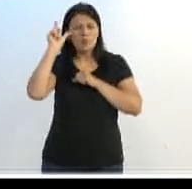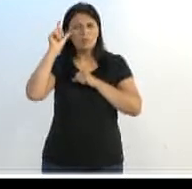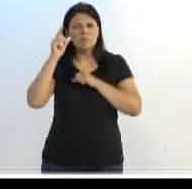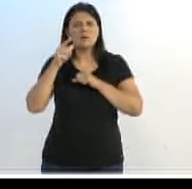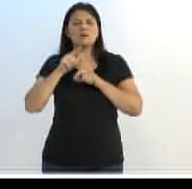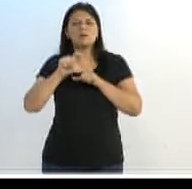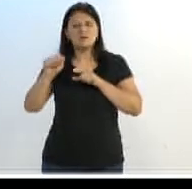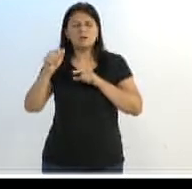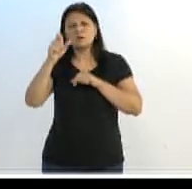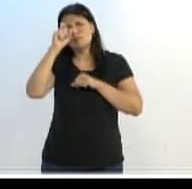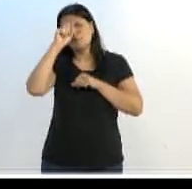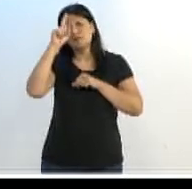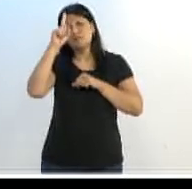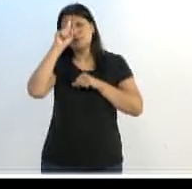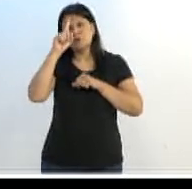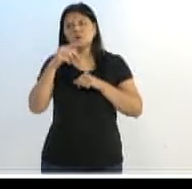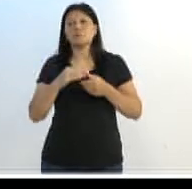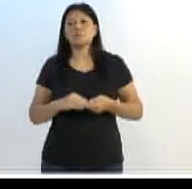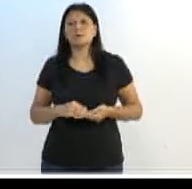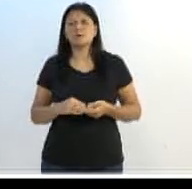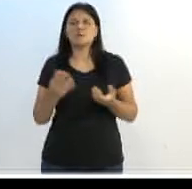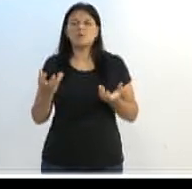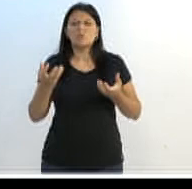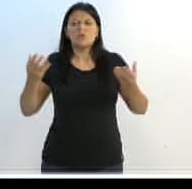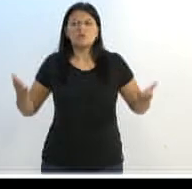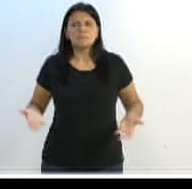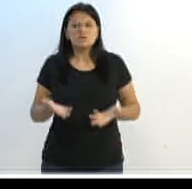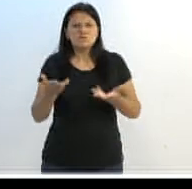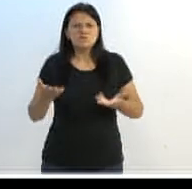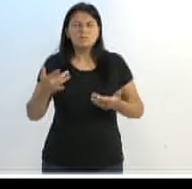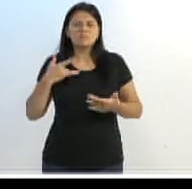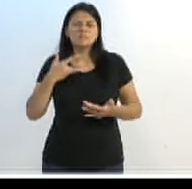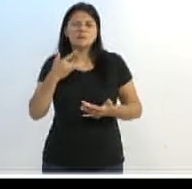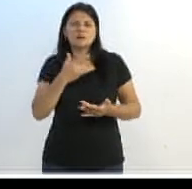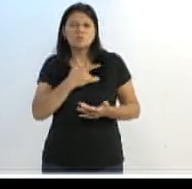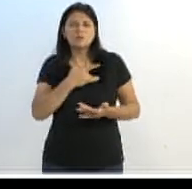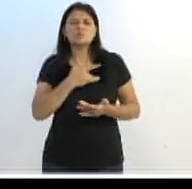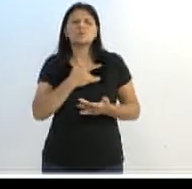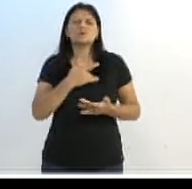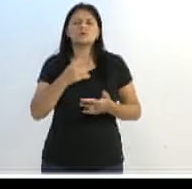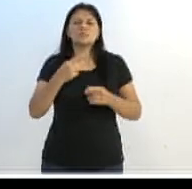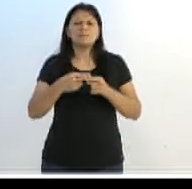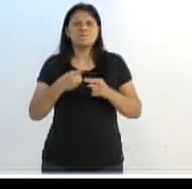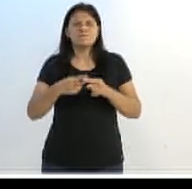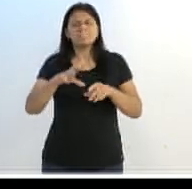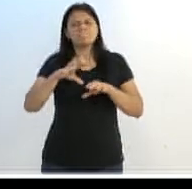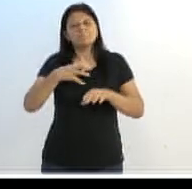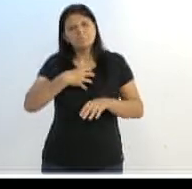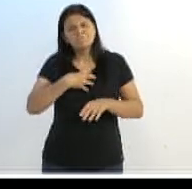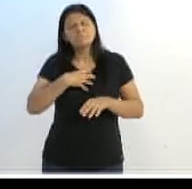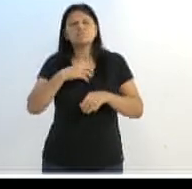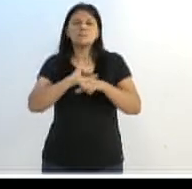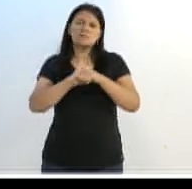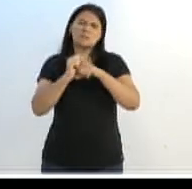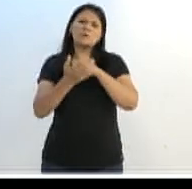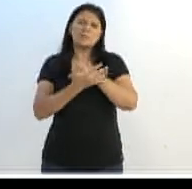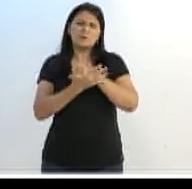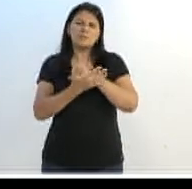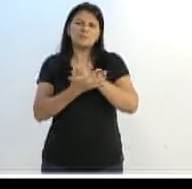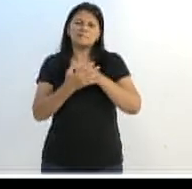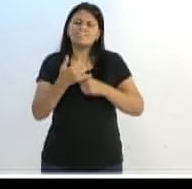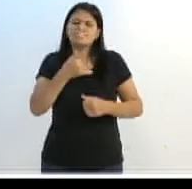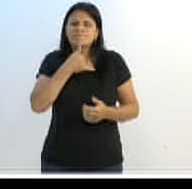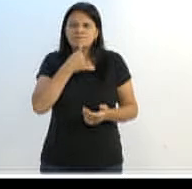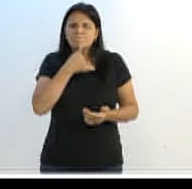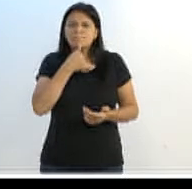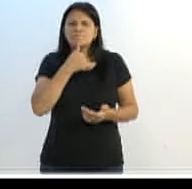eu quero desejar também muita saúde para todos que estão passando por esse tipo de doença, que realmente, infelizmente, estão aqui. Cleber também,